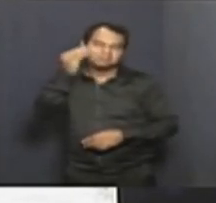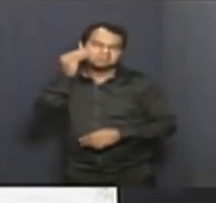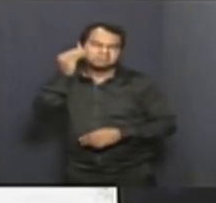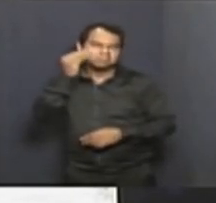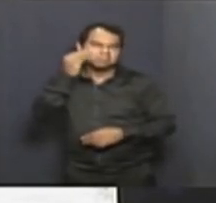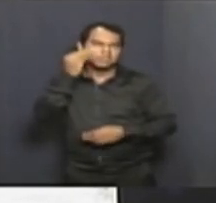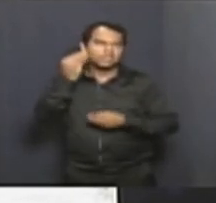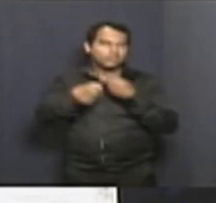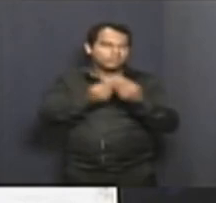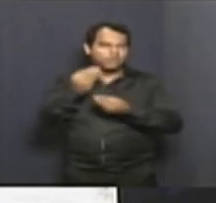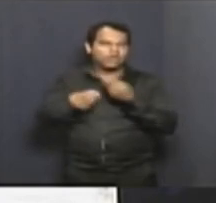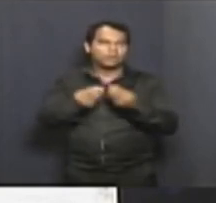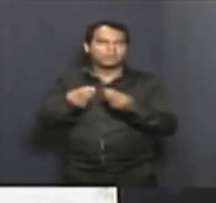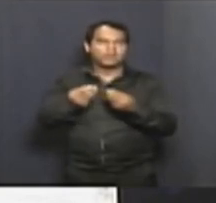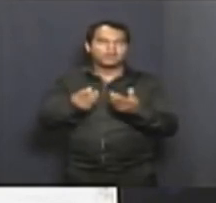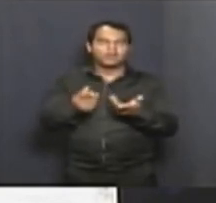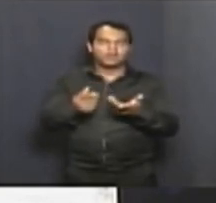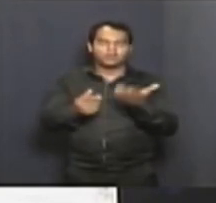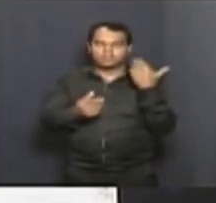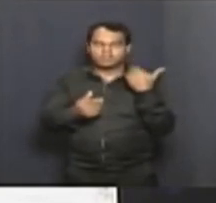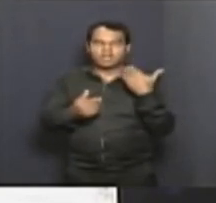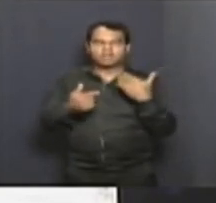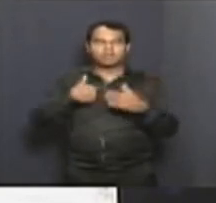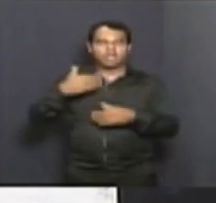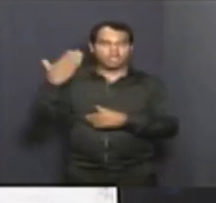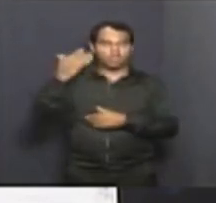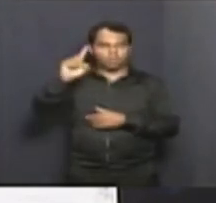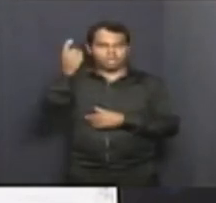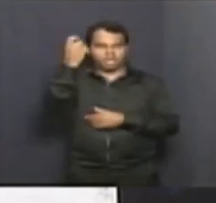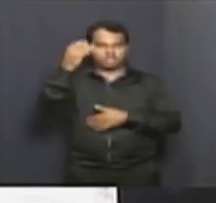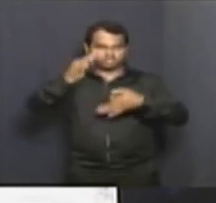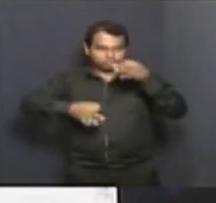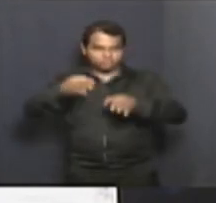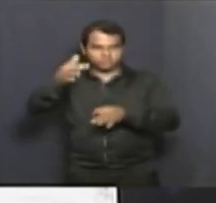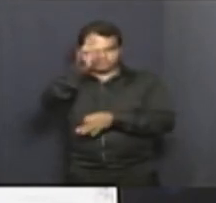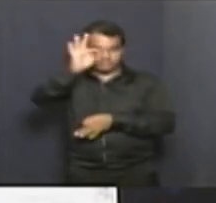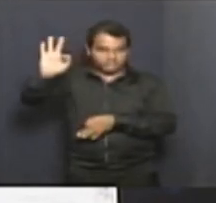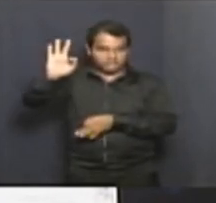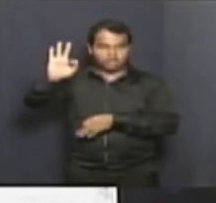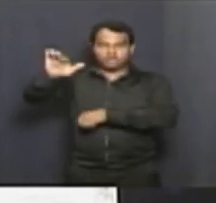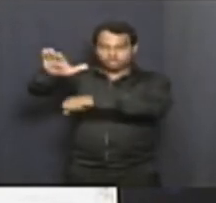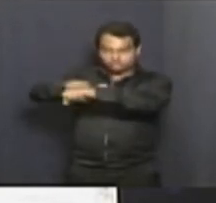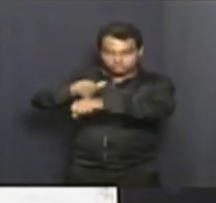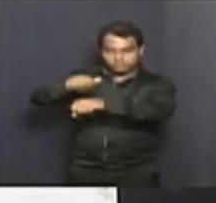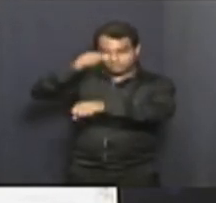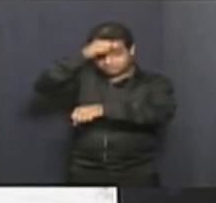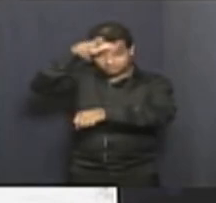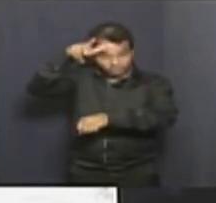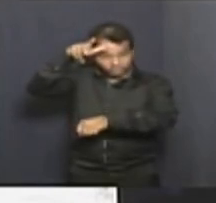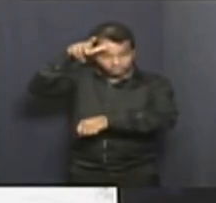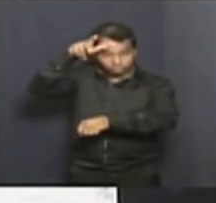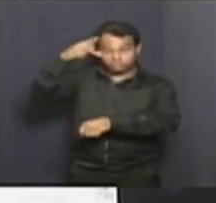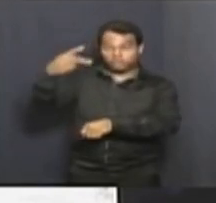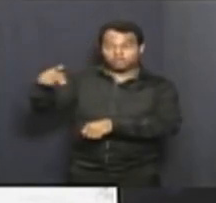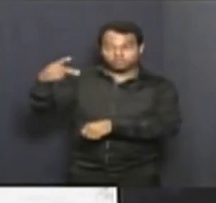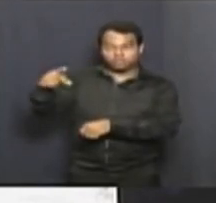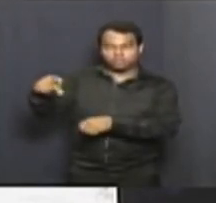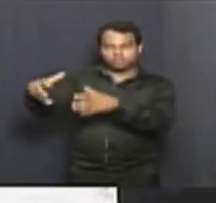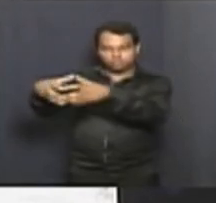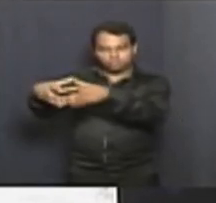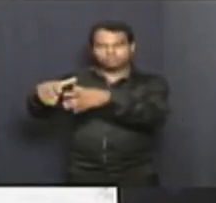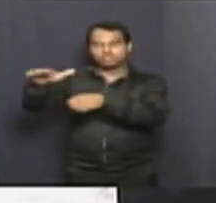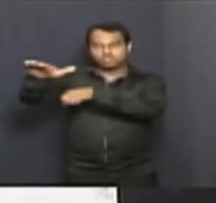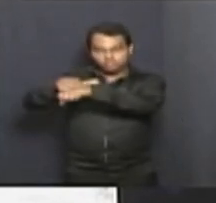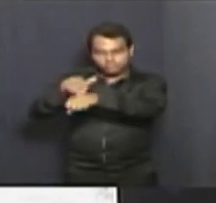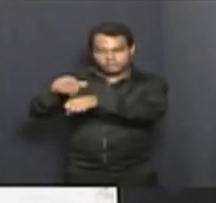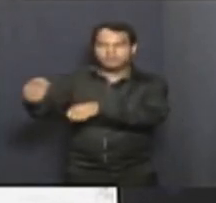se á de uma casa quando fui juiz federal e chamou o prefeito e sua esposa no meu gabinete para se criar